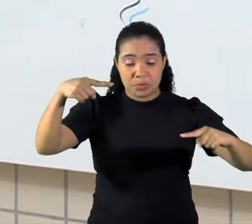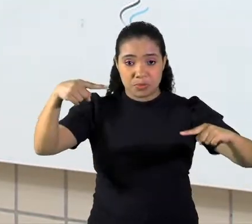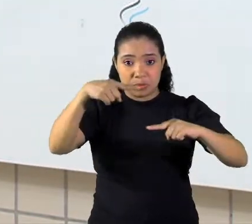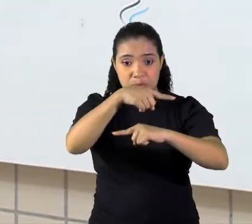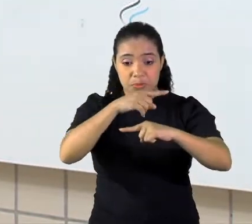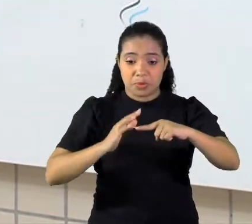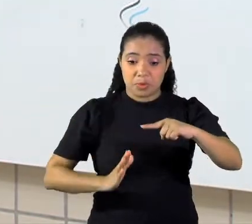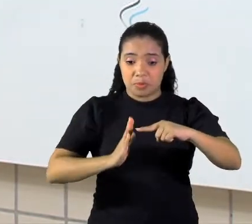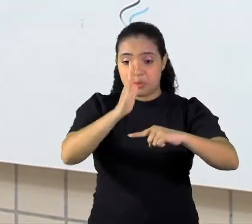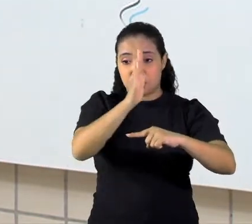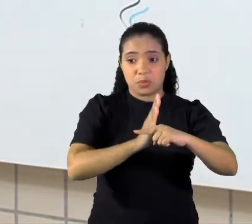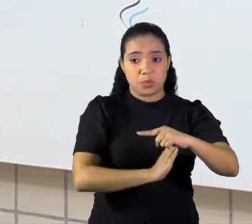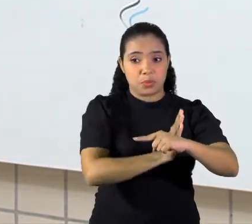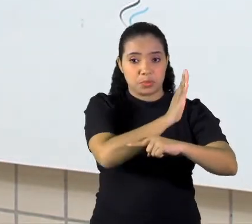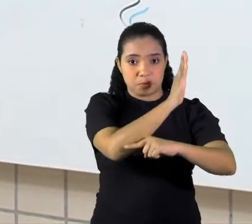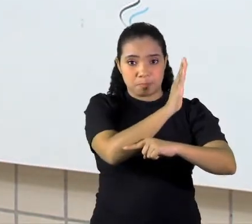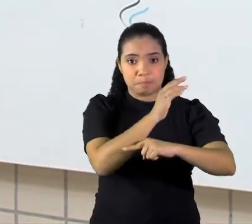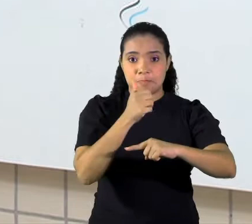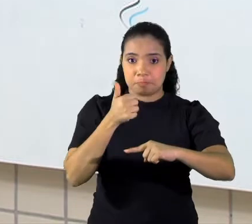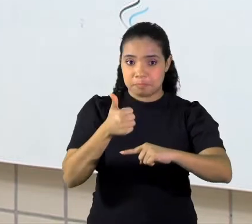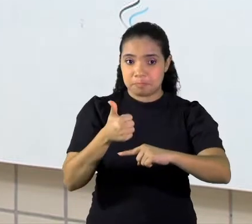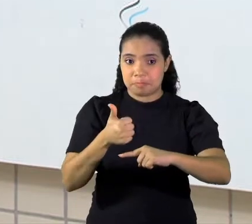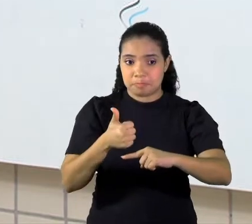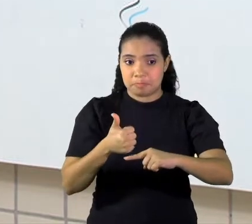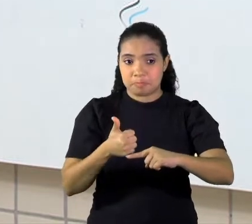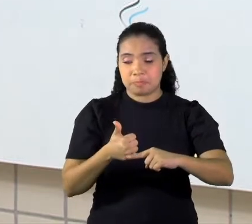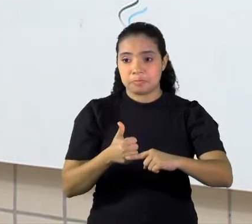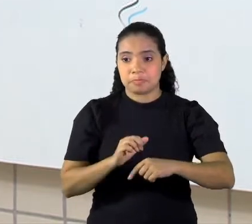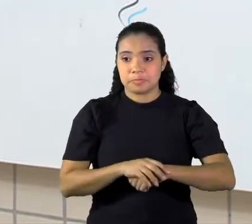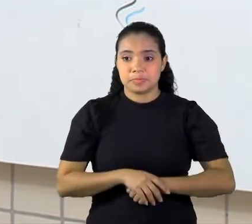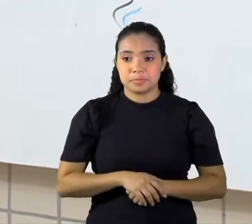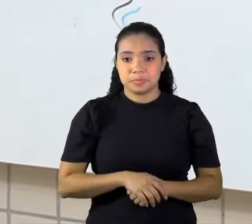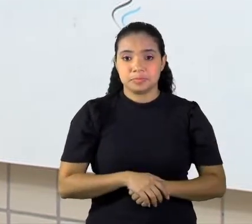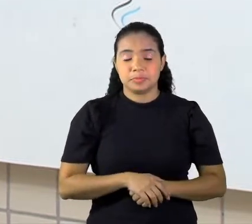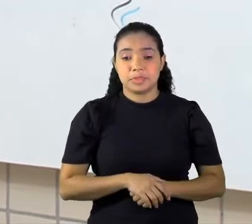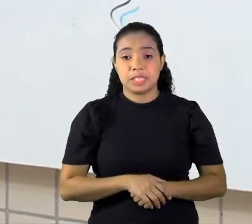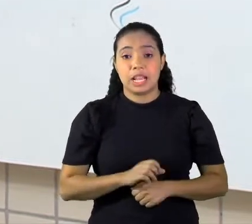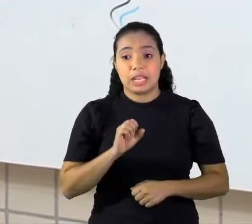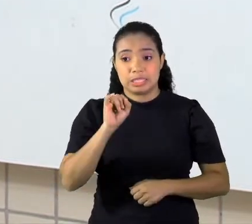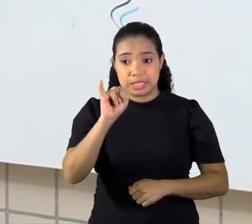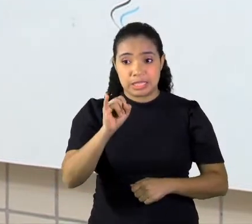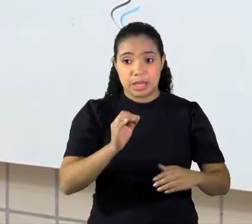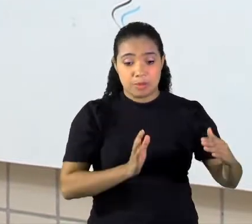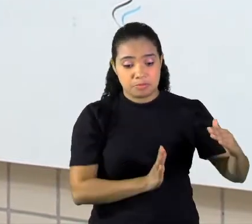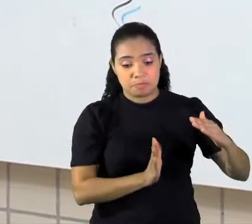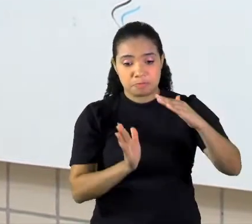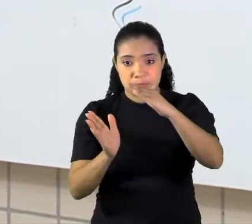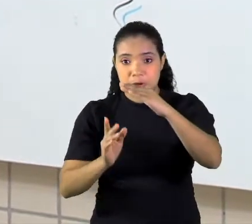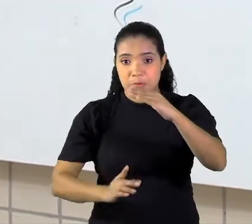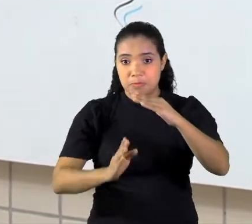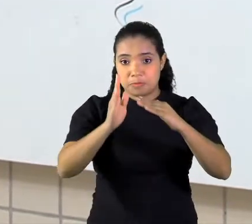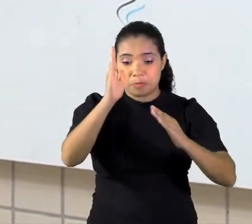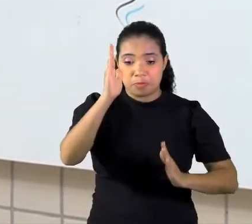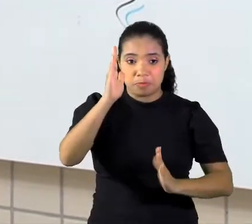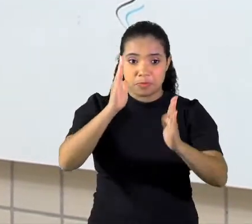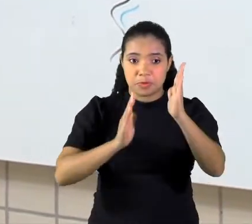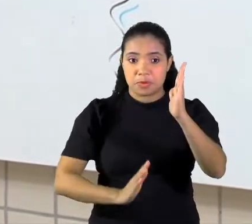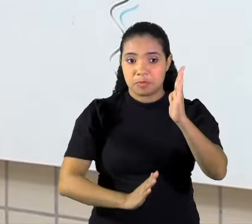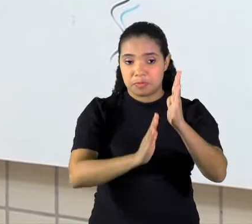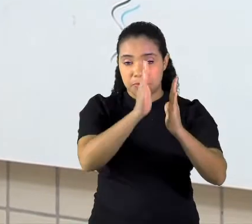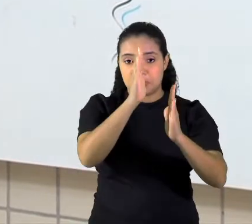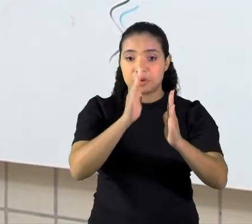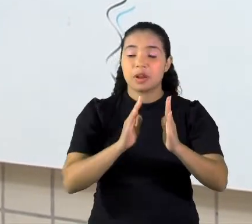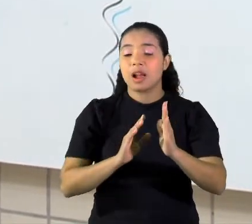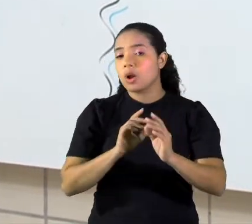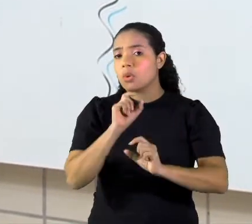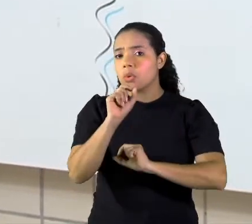frente elas vão se encontrar. Tudo bem? Bom, se eu tenho retas paralelas cortadas por retas transversais, o